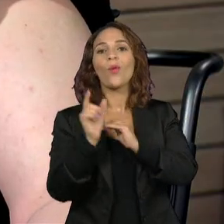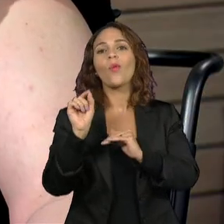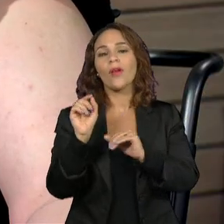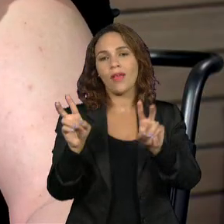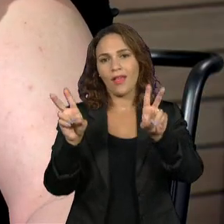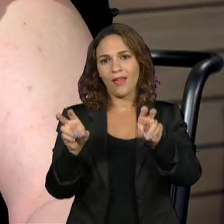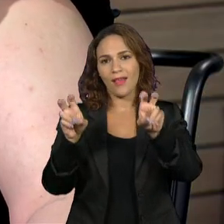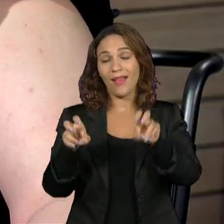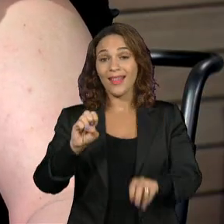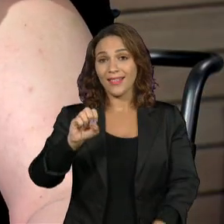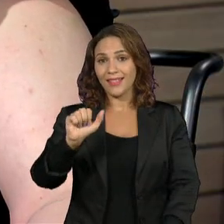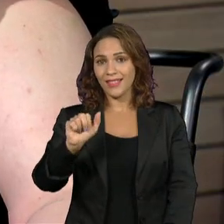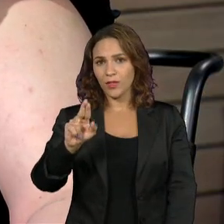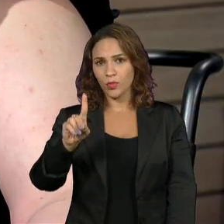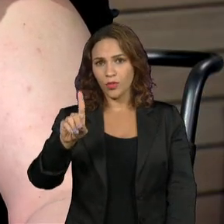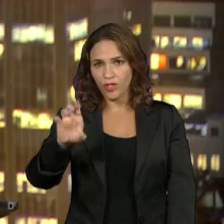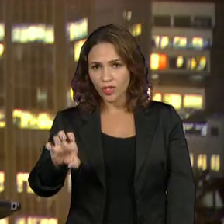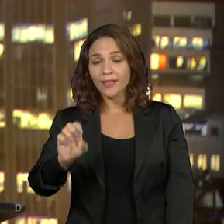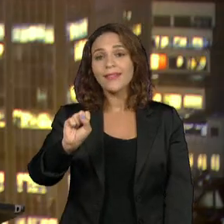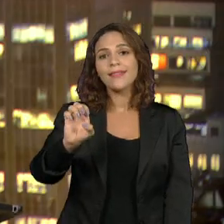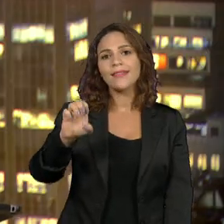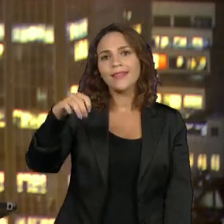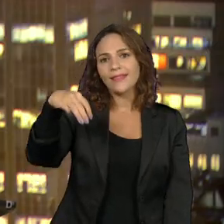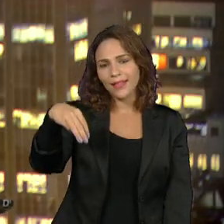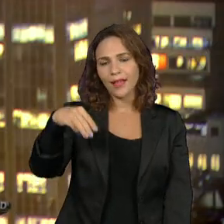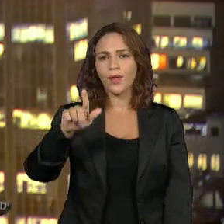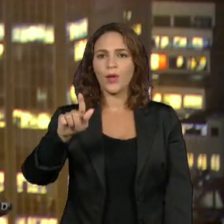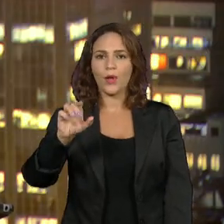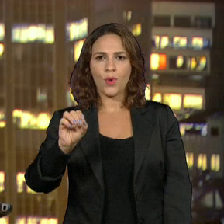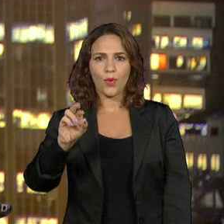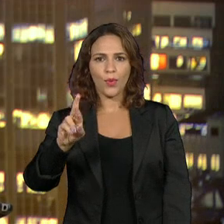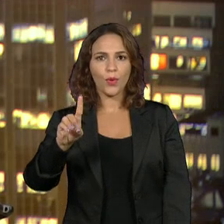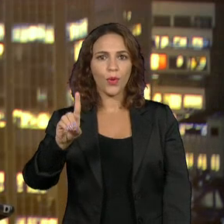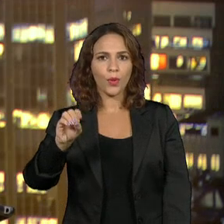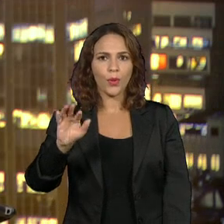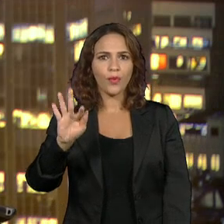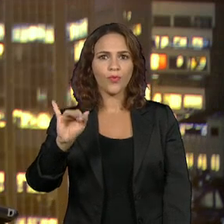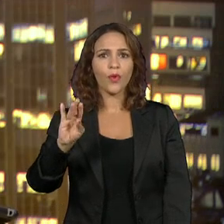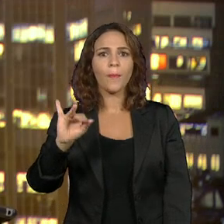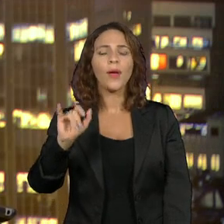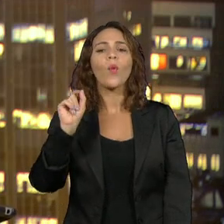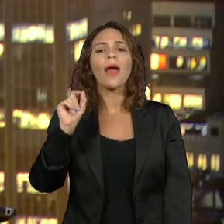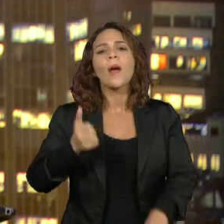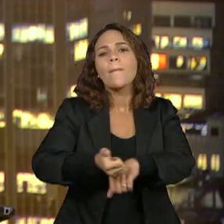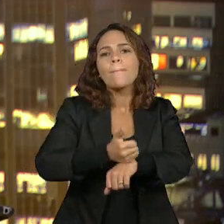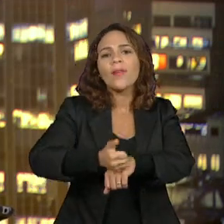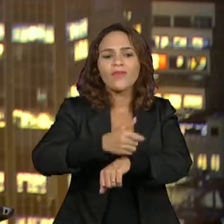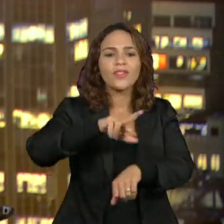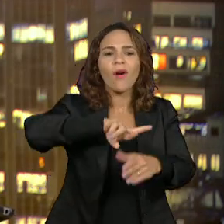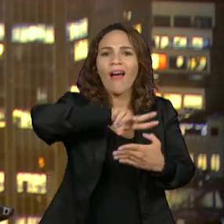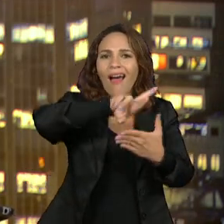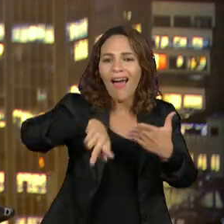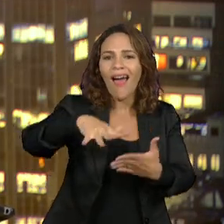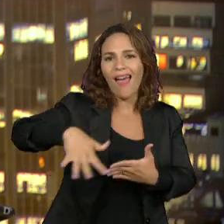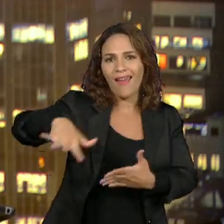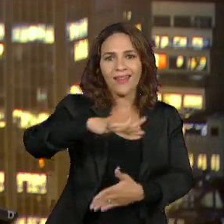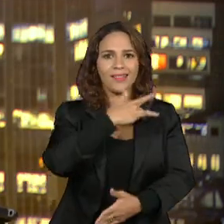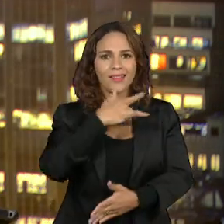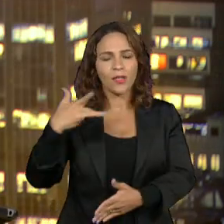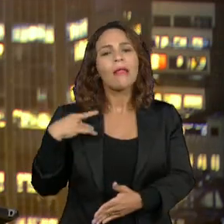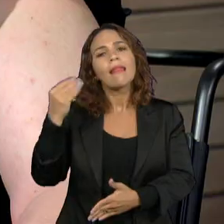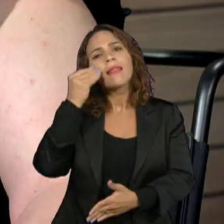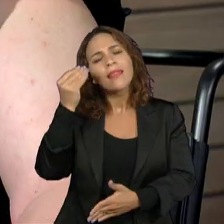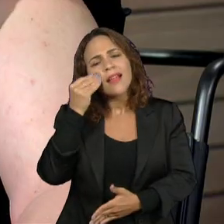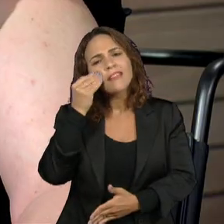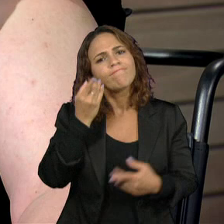especialistas da área da saúde que entendem e combatem esse preconceito, quer dizer, sinal de que existe também na área da